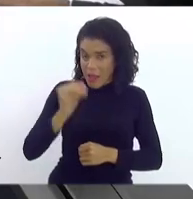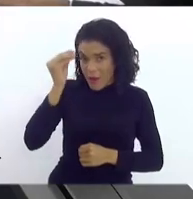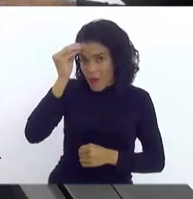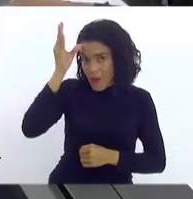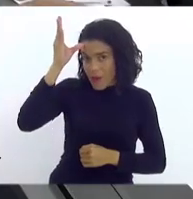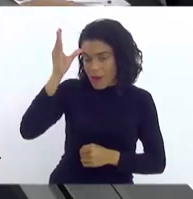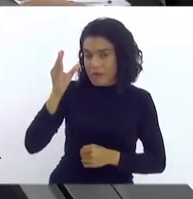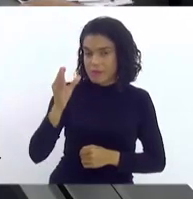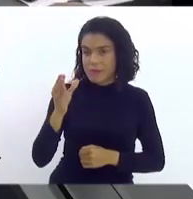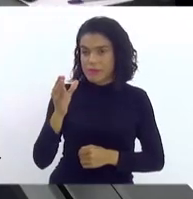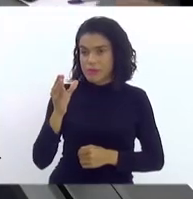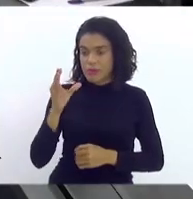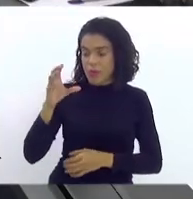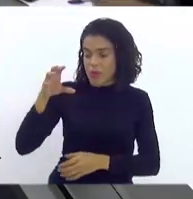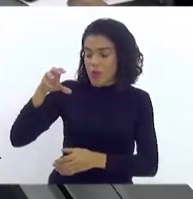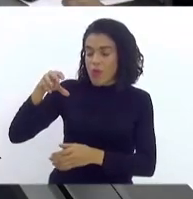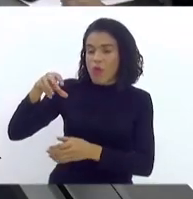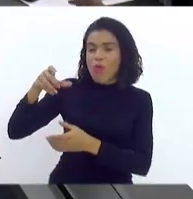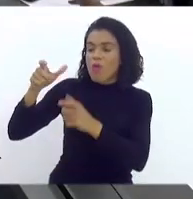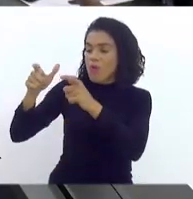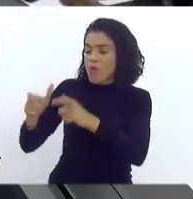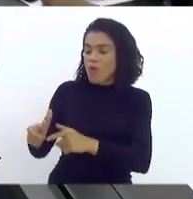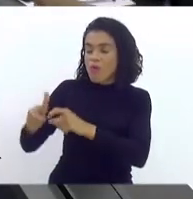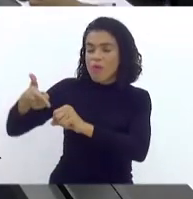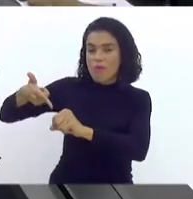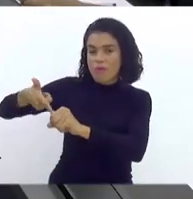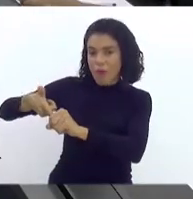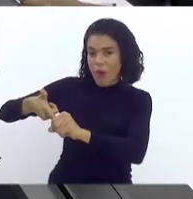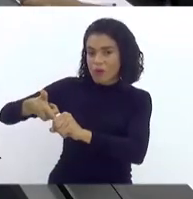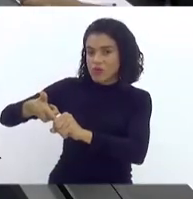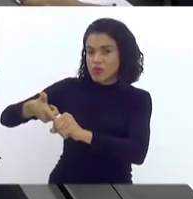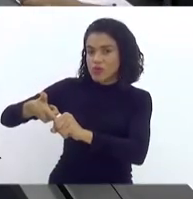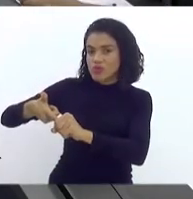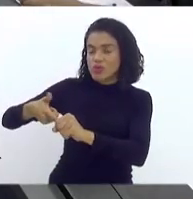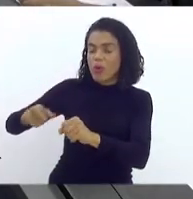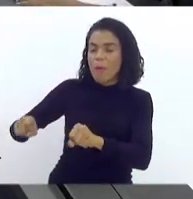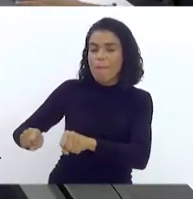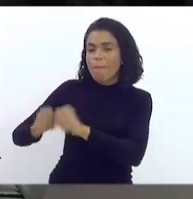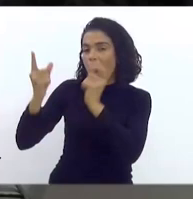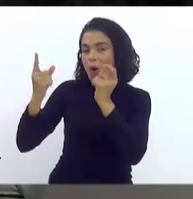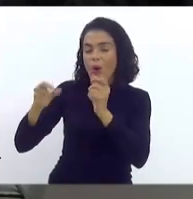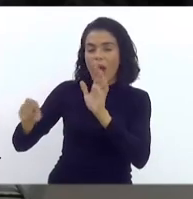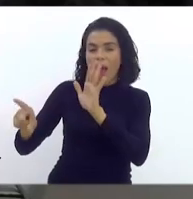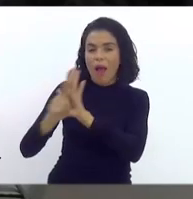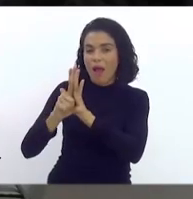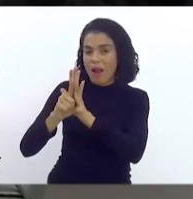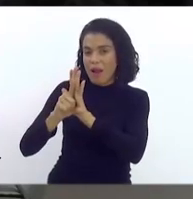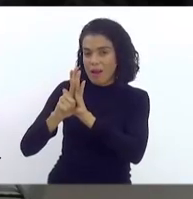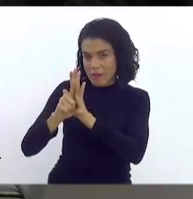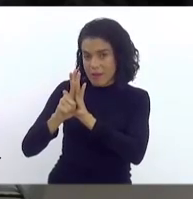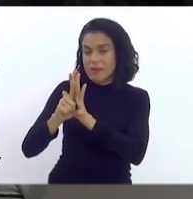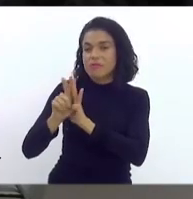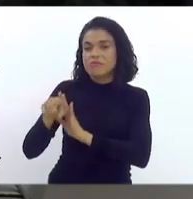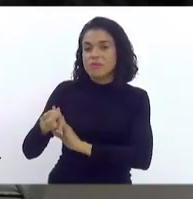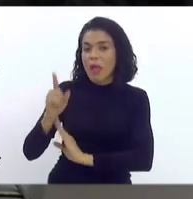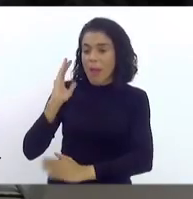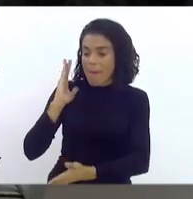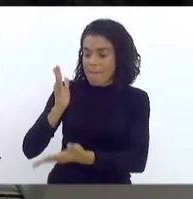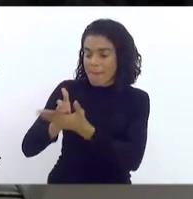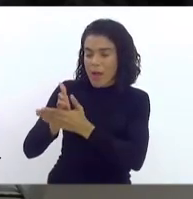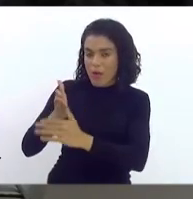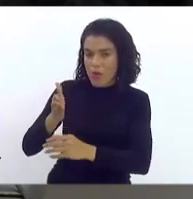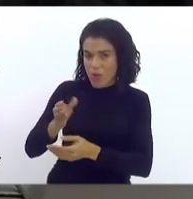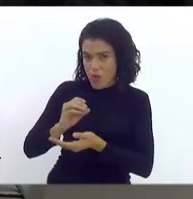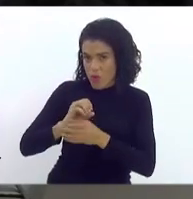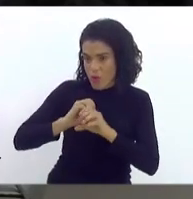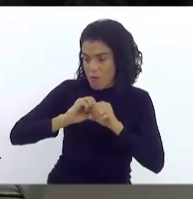que um posto cometer essa ilegalidade, automaticamente imagino que seja interrompido o fornecimento.